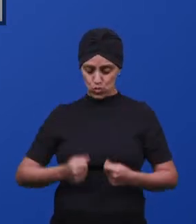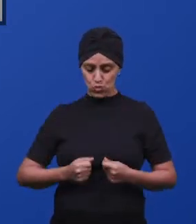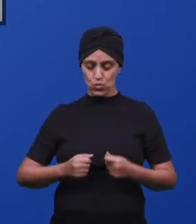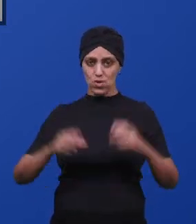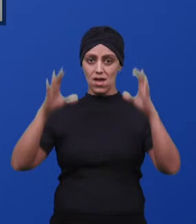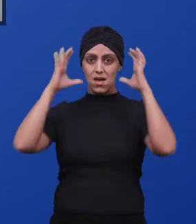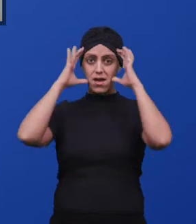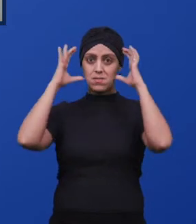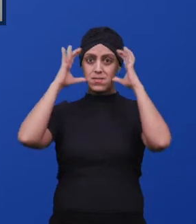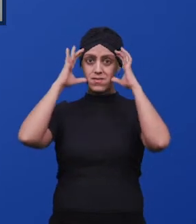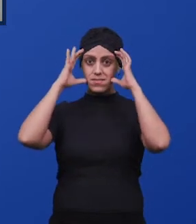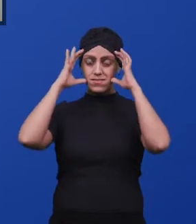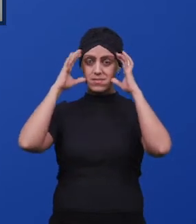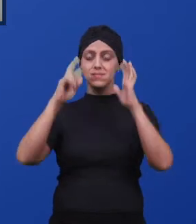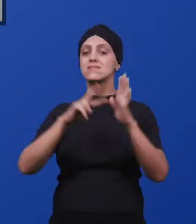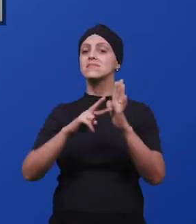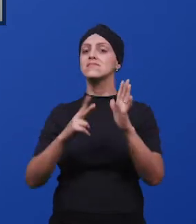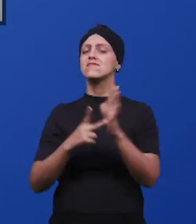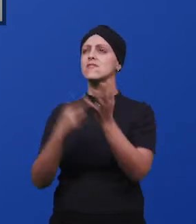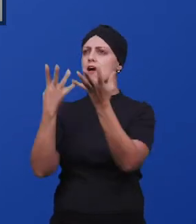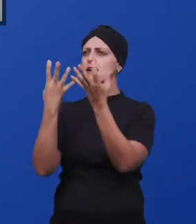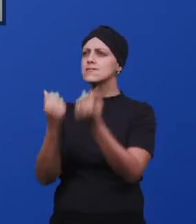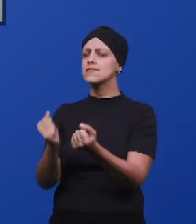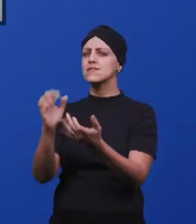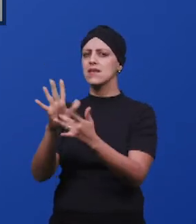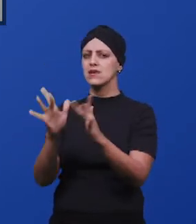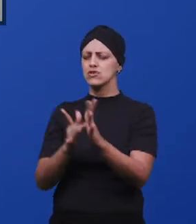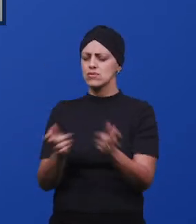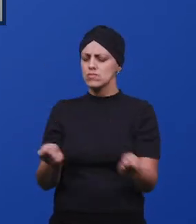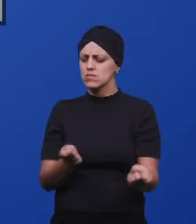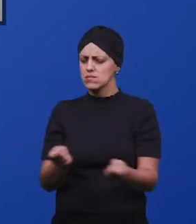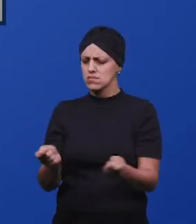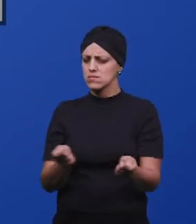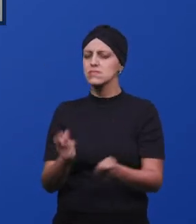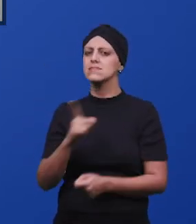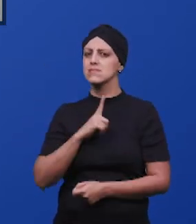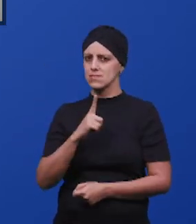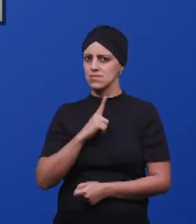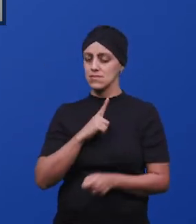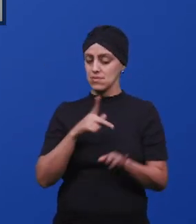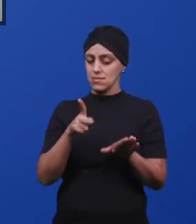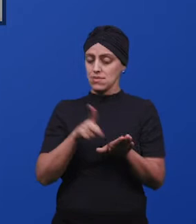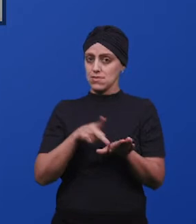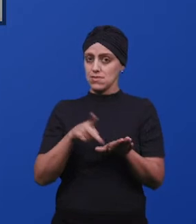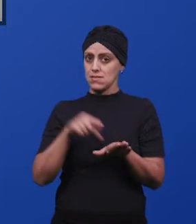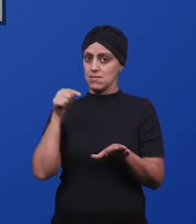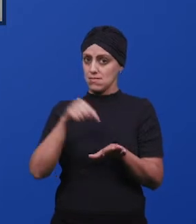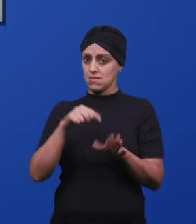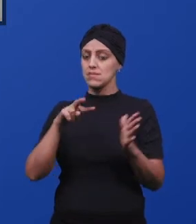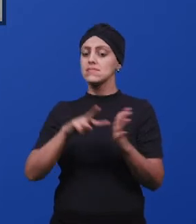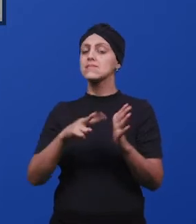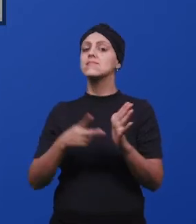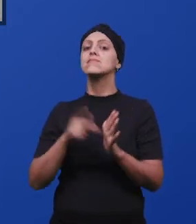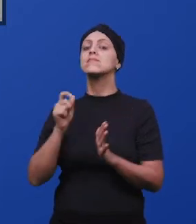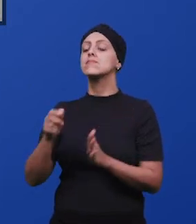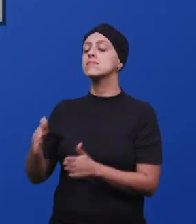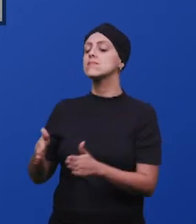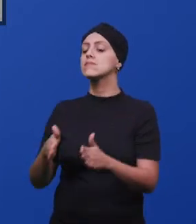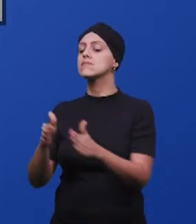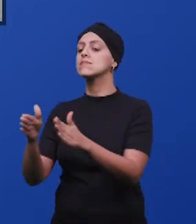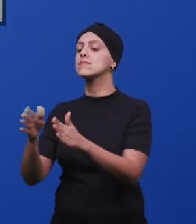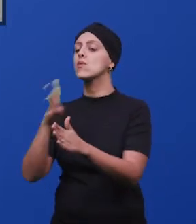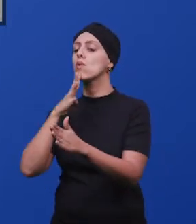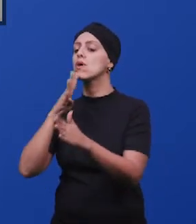completo. O cabeça é aceitar o governo de Jesus. Os pés é caminhar